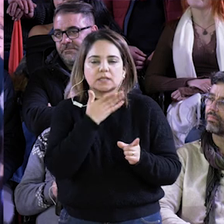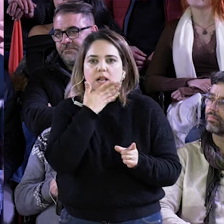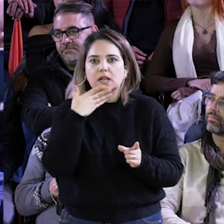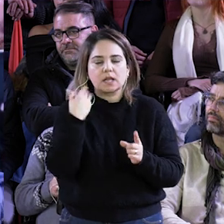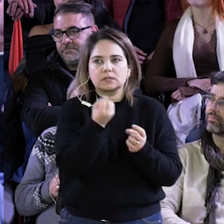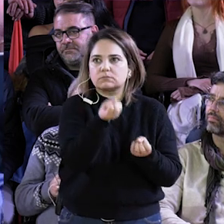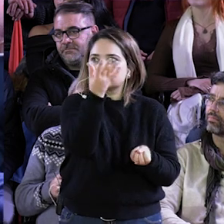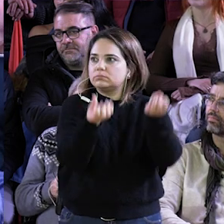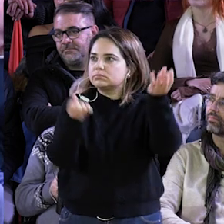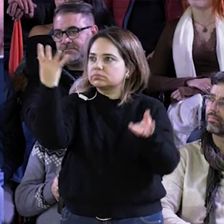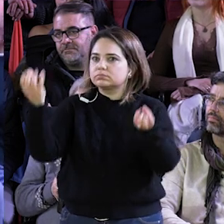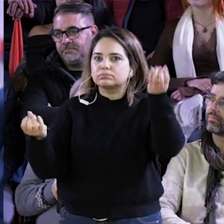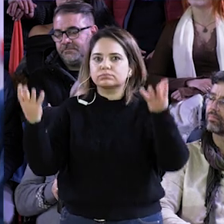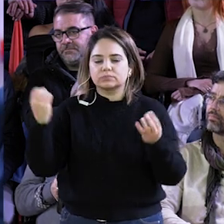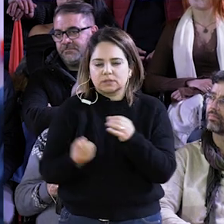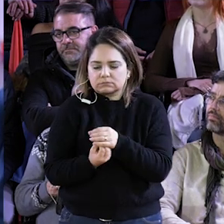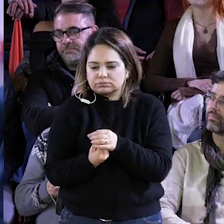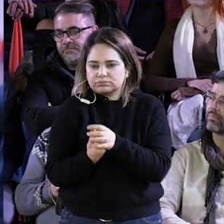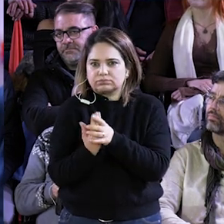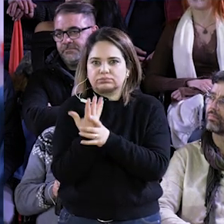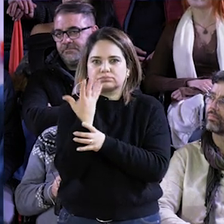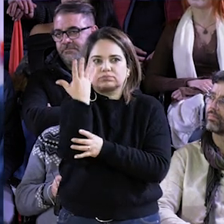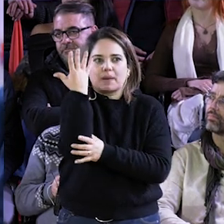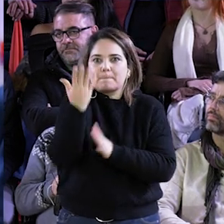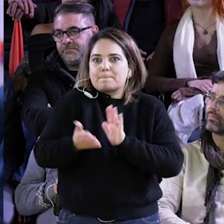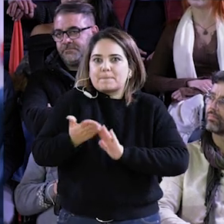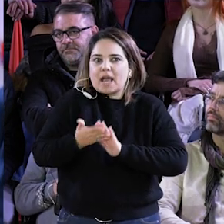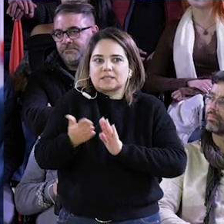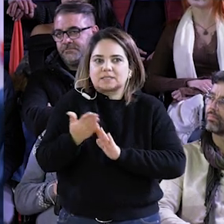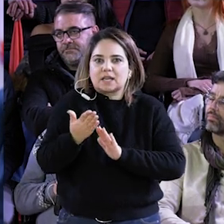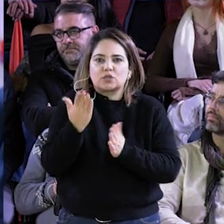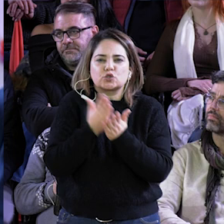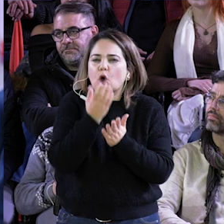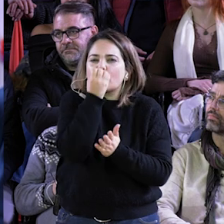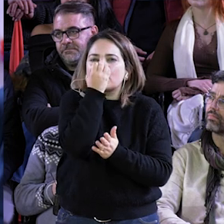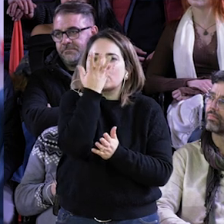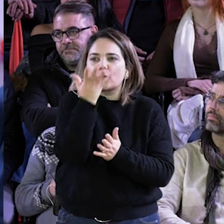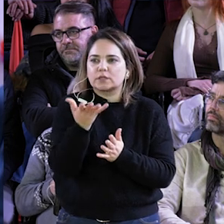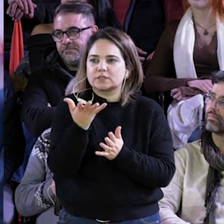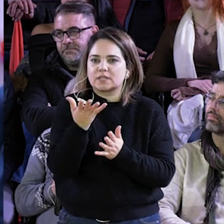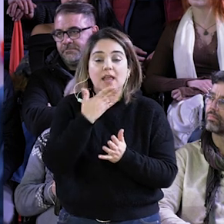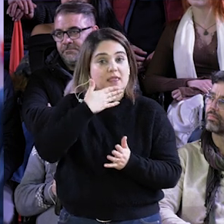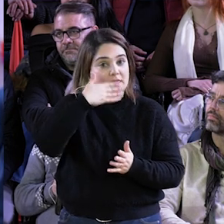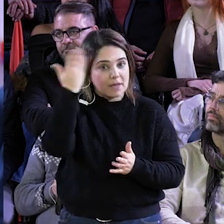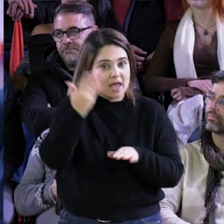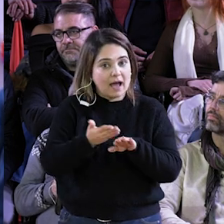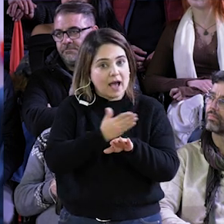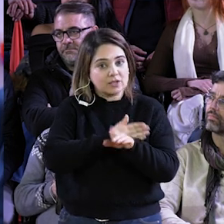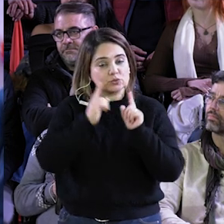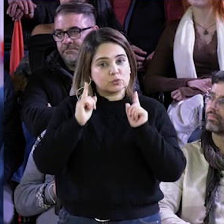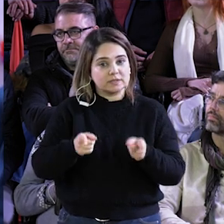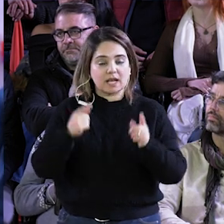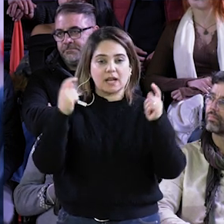espetáculo. Irrompem com tanta pressa que não há sequer tempo para as folhas, só flores. Em cada manhã, antes de começar a